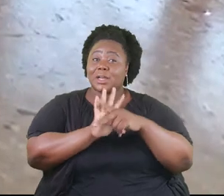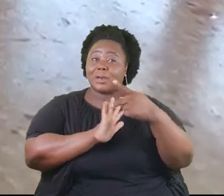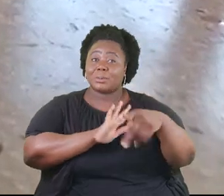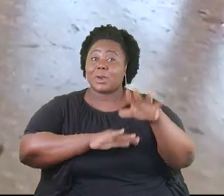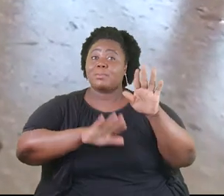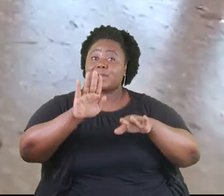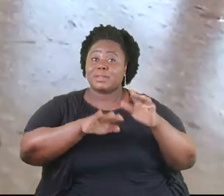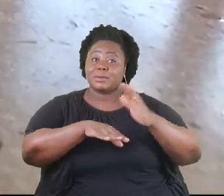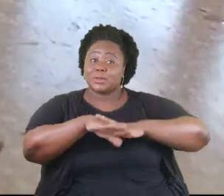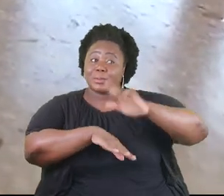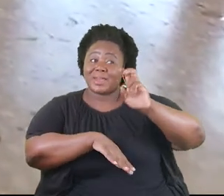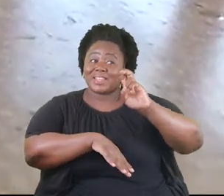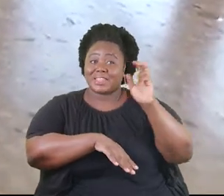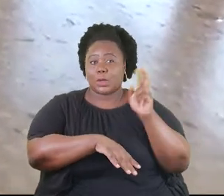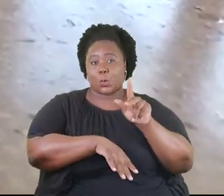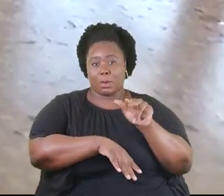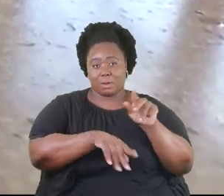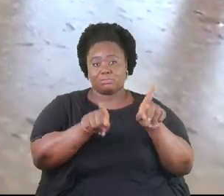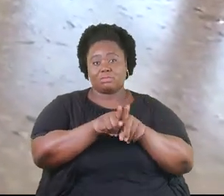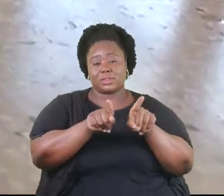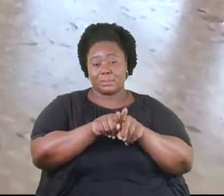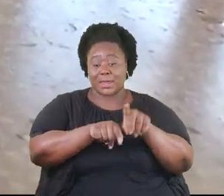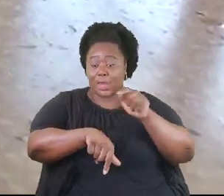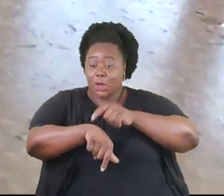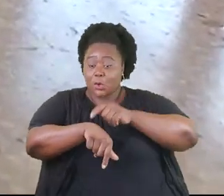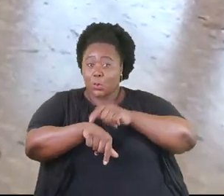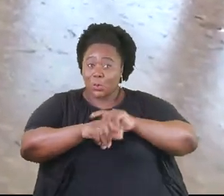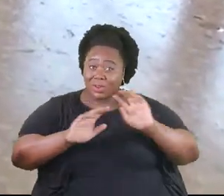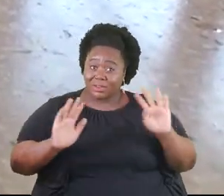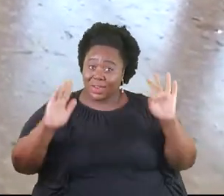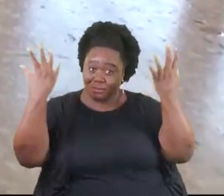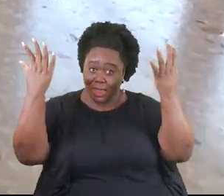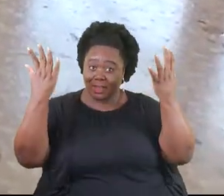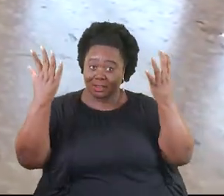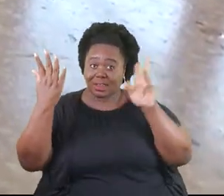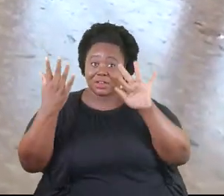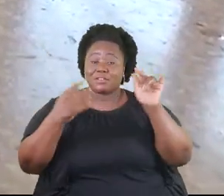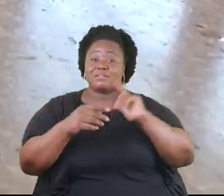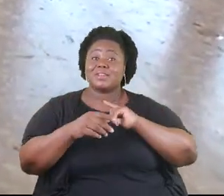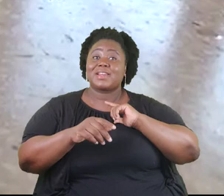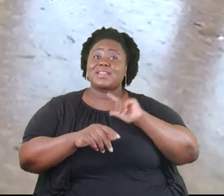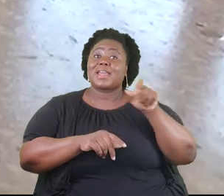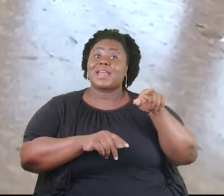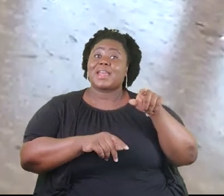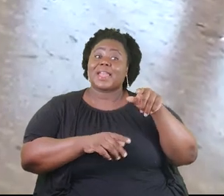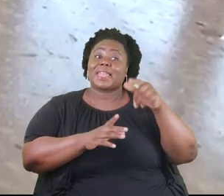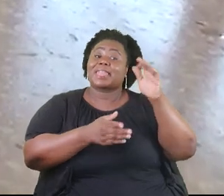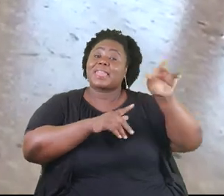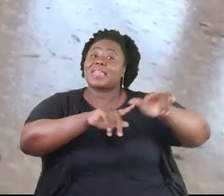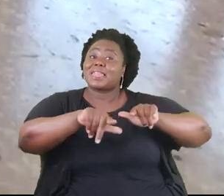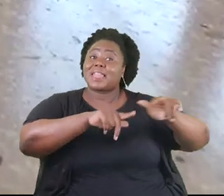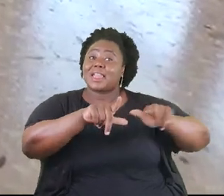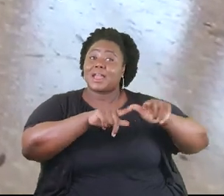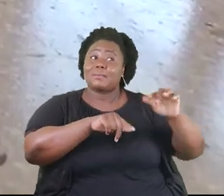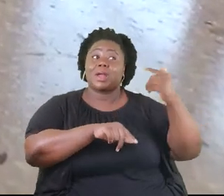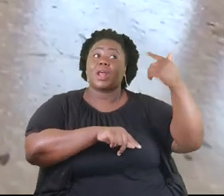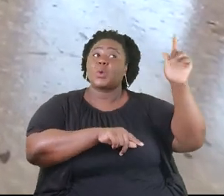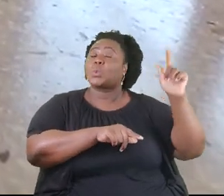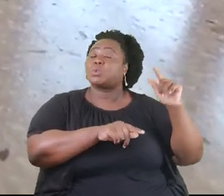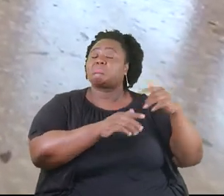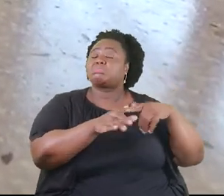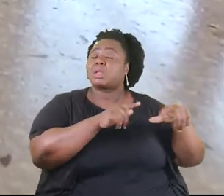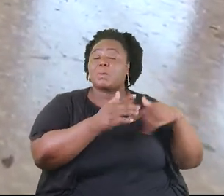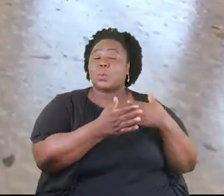dos seus mais de 5 irmãos. No horário dessa festa, vocês estarão batendo cartão de ponto em algum subemprego